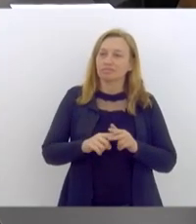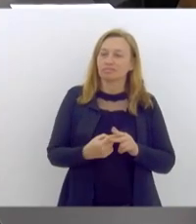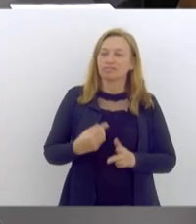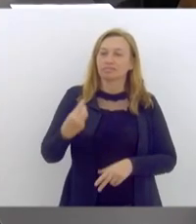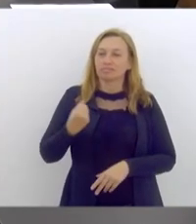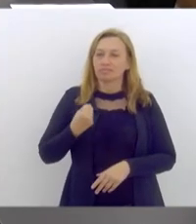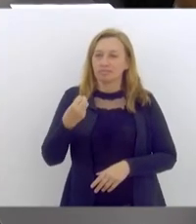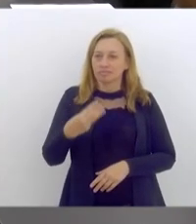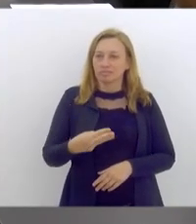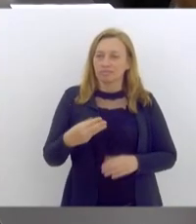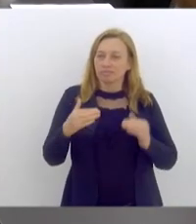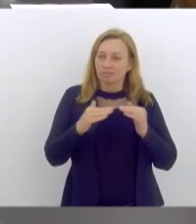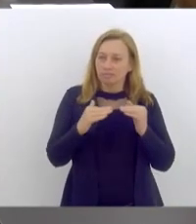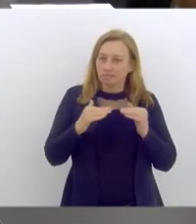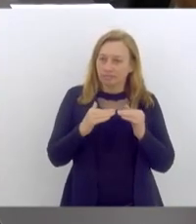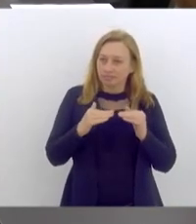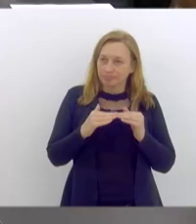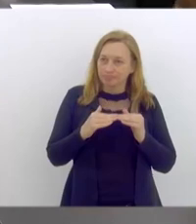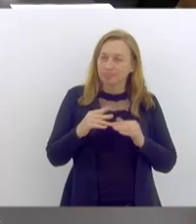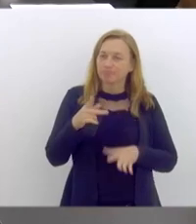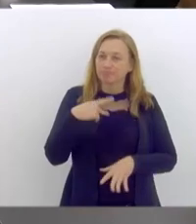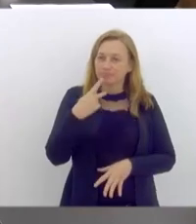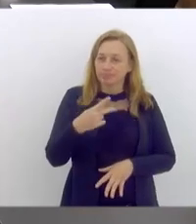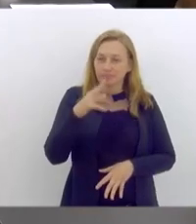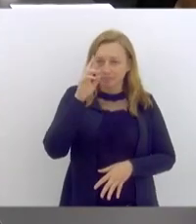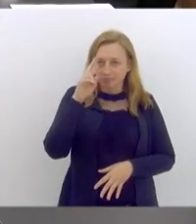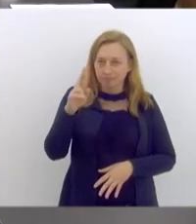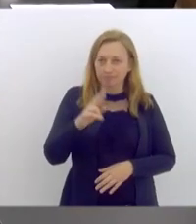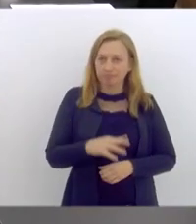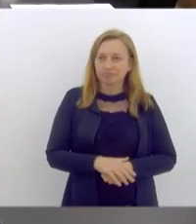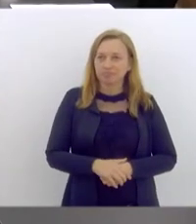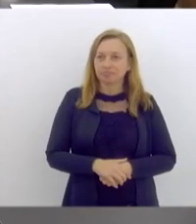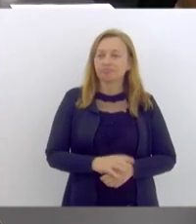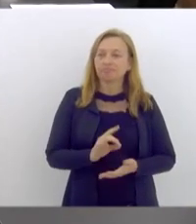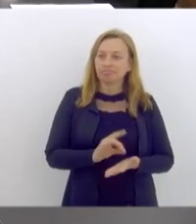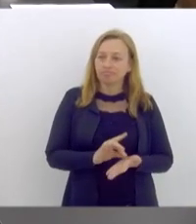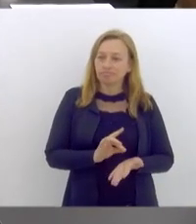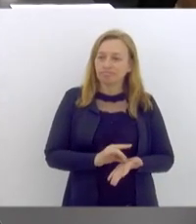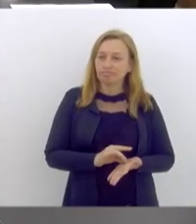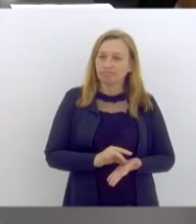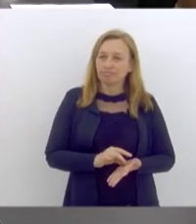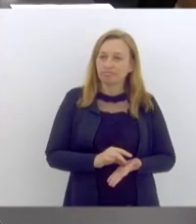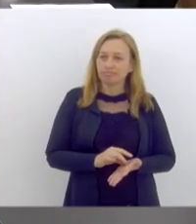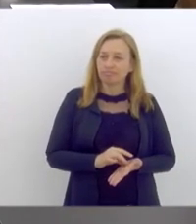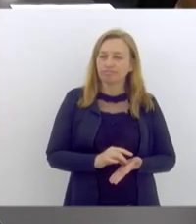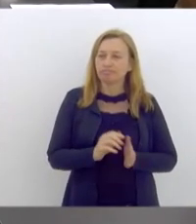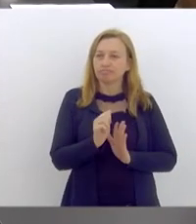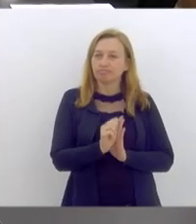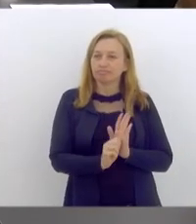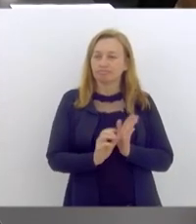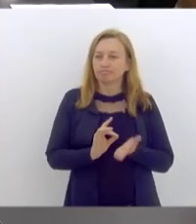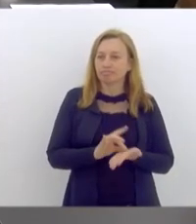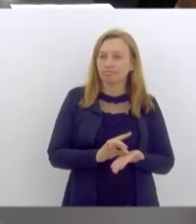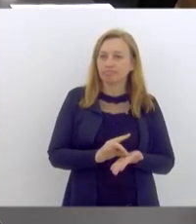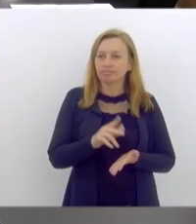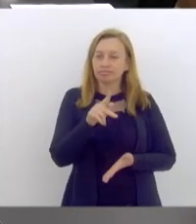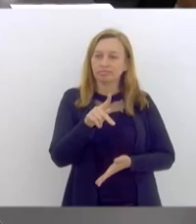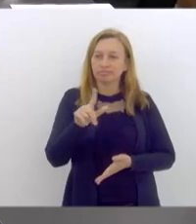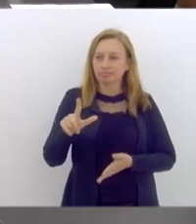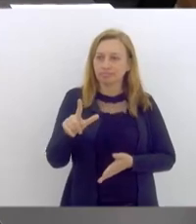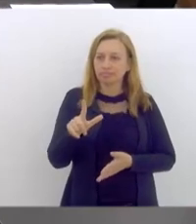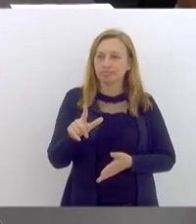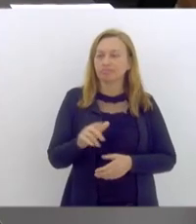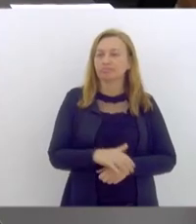e concordando com a sua fala na verdade seria a redação original do pl